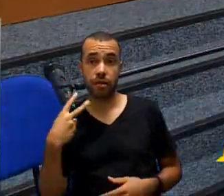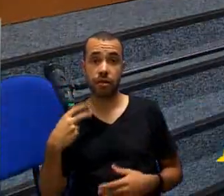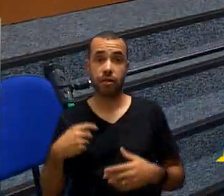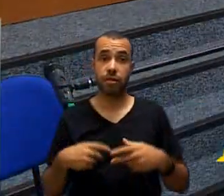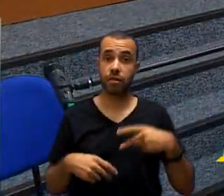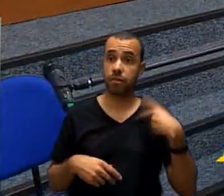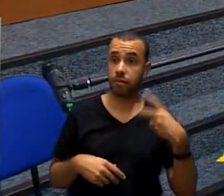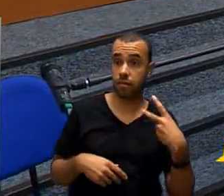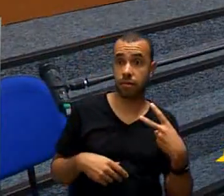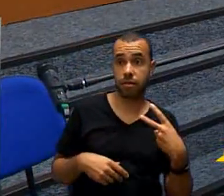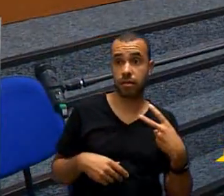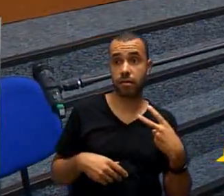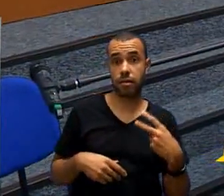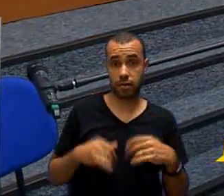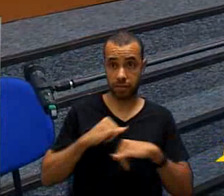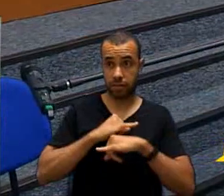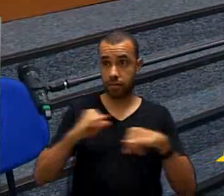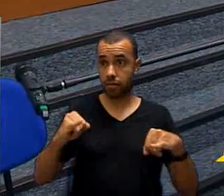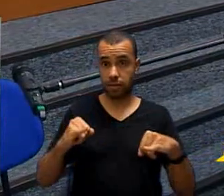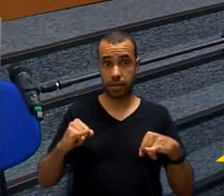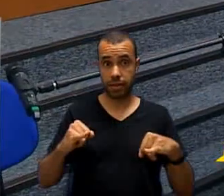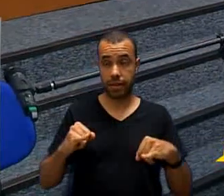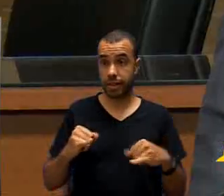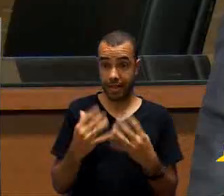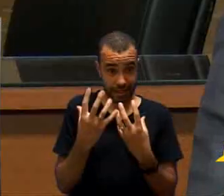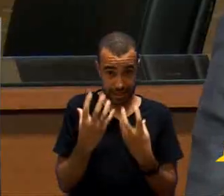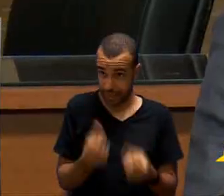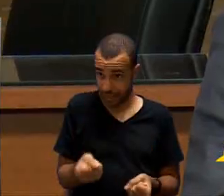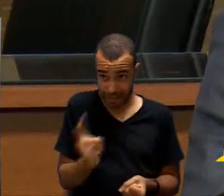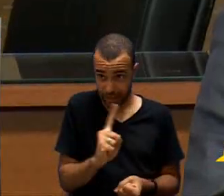gente não concorda com tudo, tá? Mas a gente